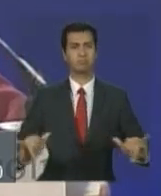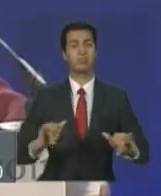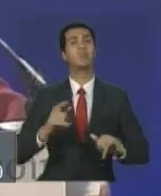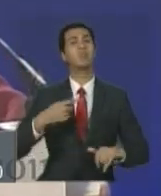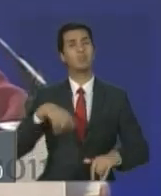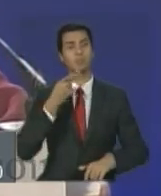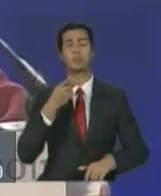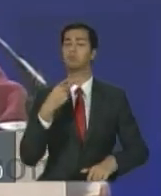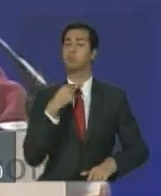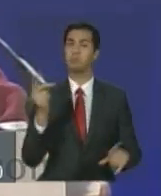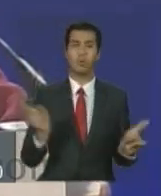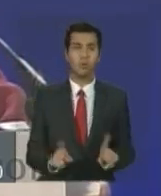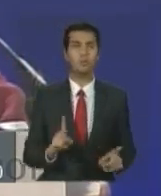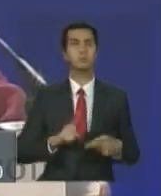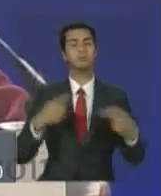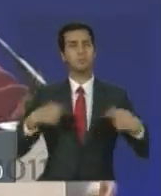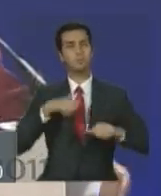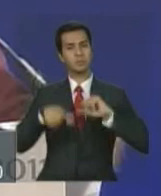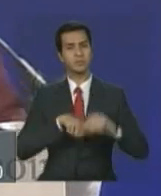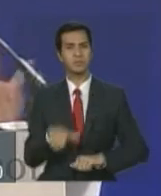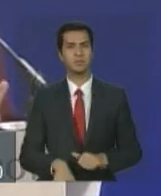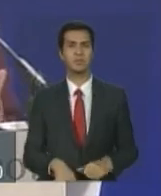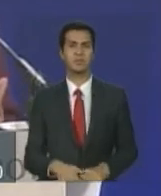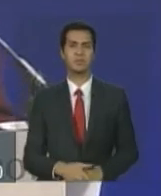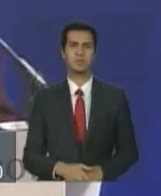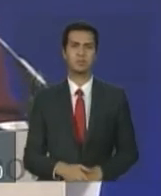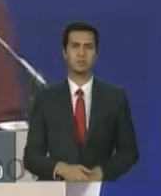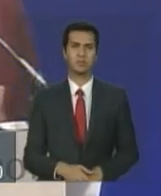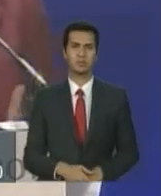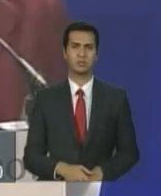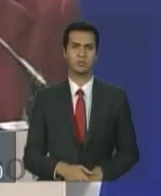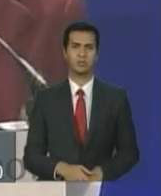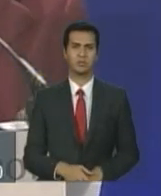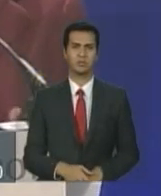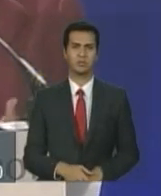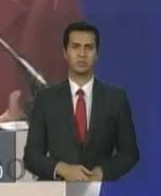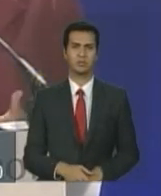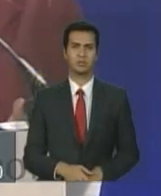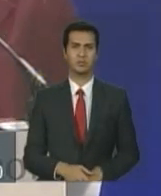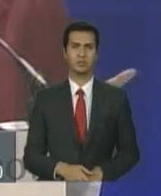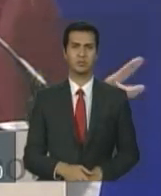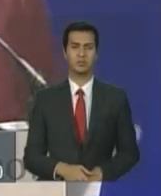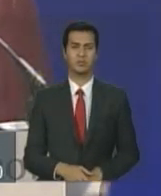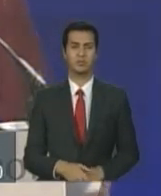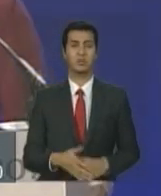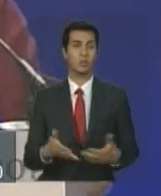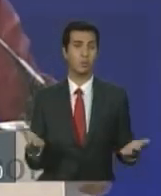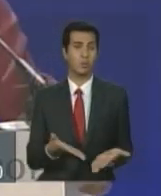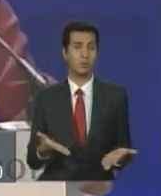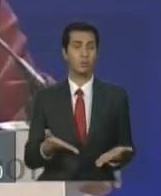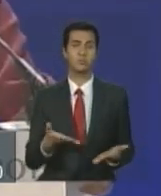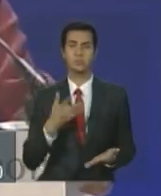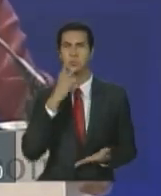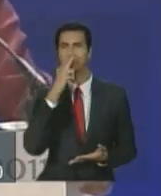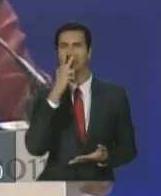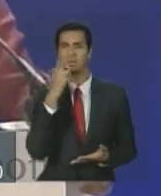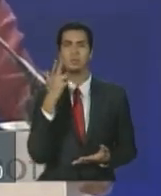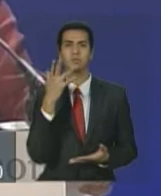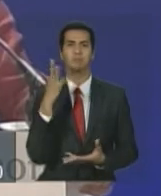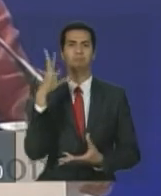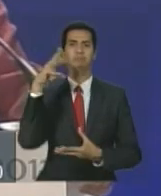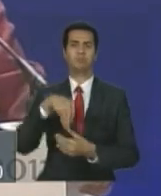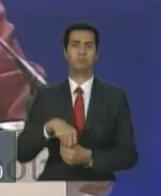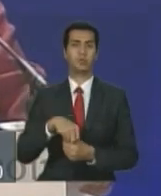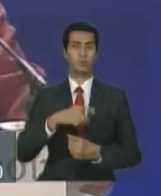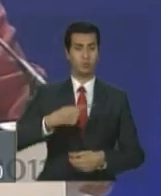ser assim, que tem de mudar. E hoje, isso meio que se internalizou. Né? Hoje, não